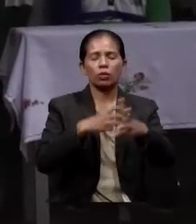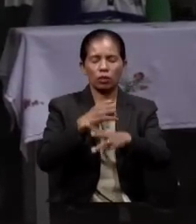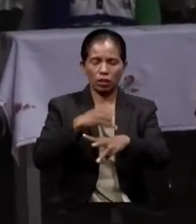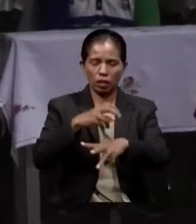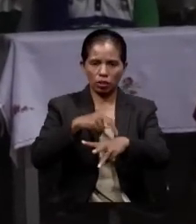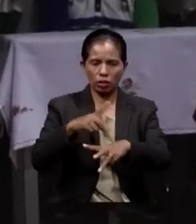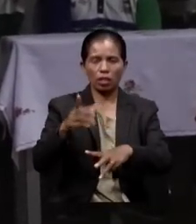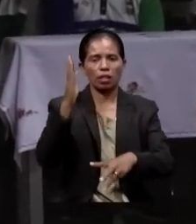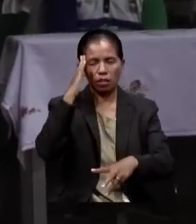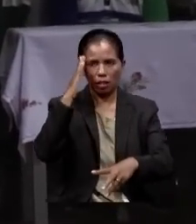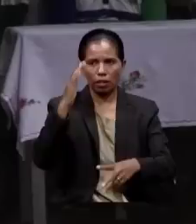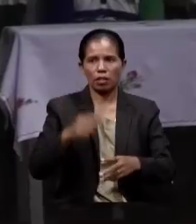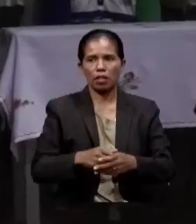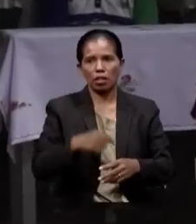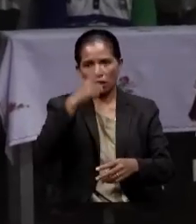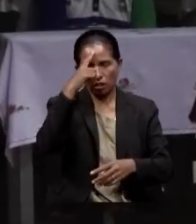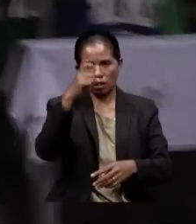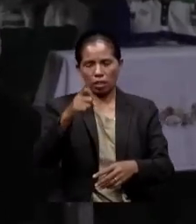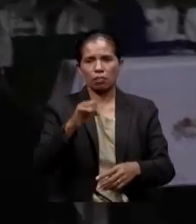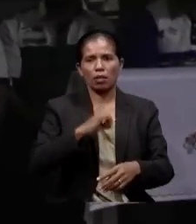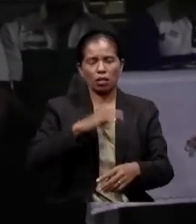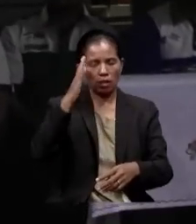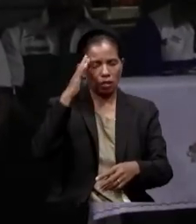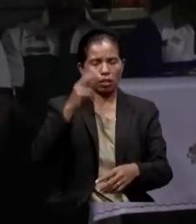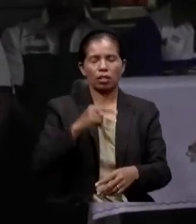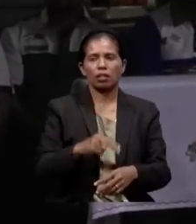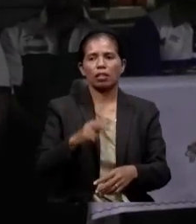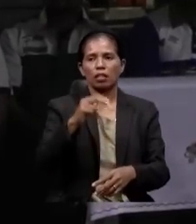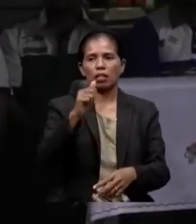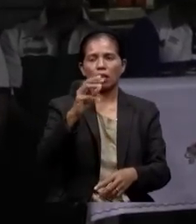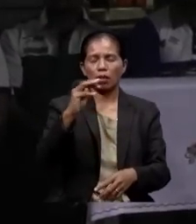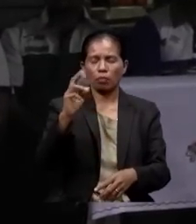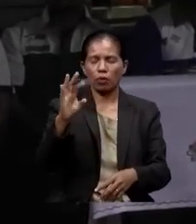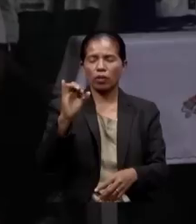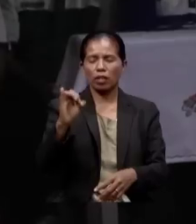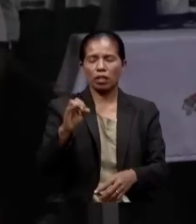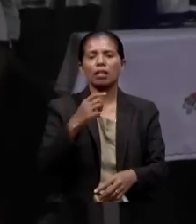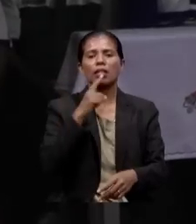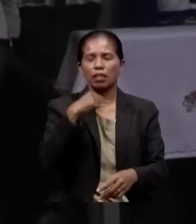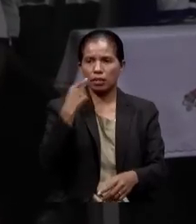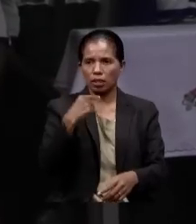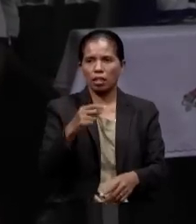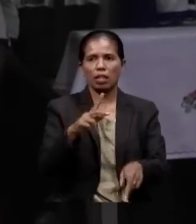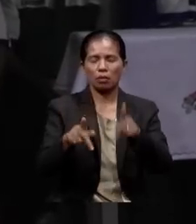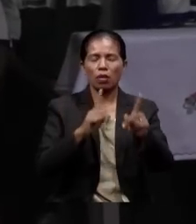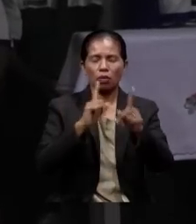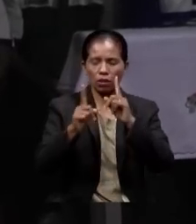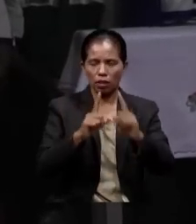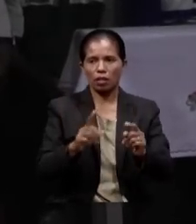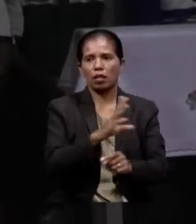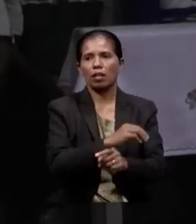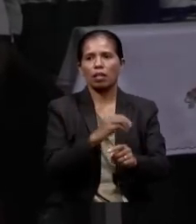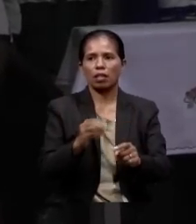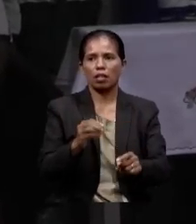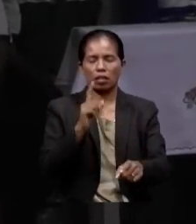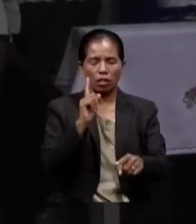ne sanemo. Tamba hau polis se muito bem, nem mori ne se. Kau conhece muito bem, né? Nem ao colher banhão. Nem ao recordo mangá,